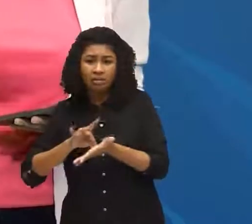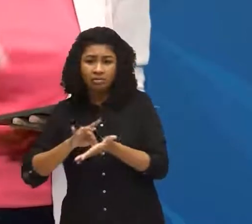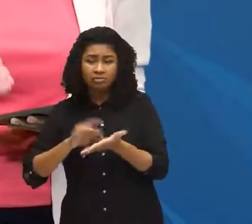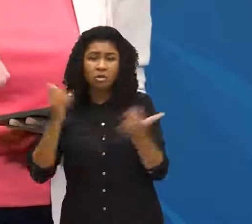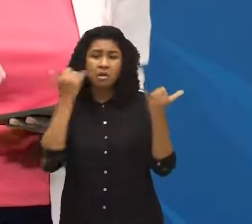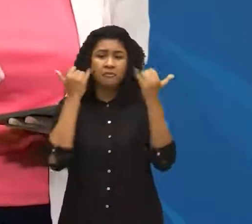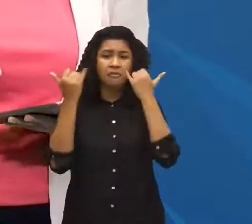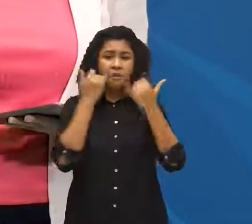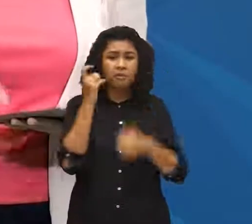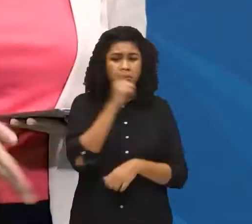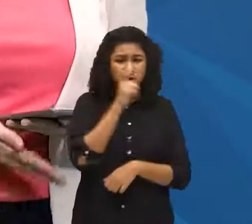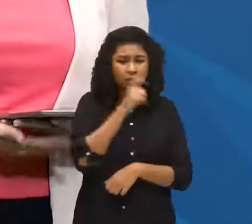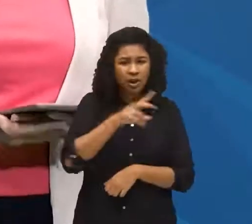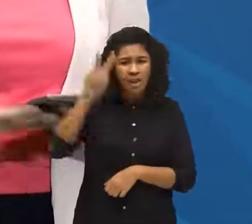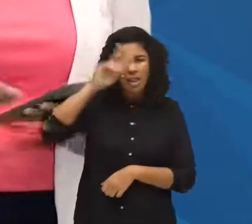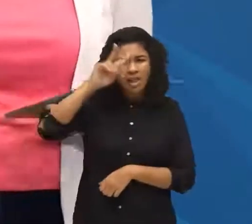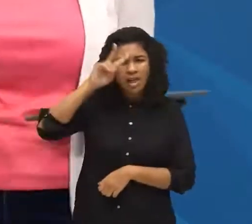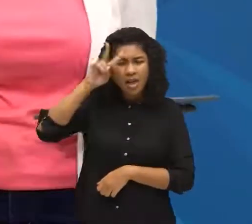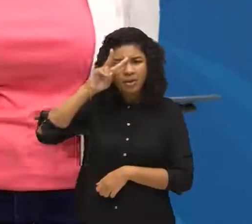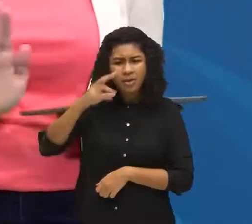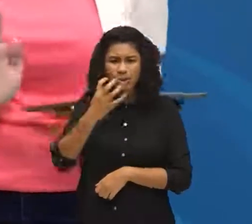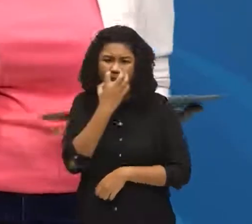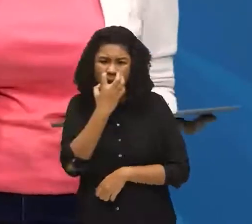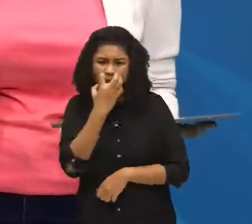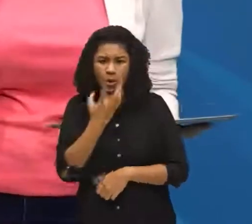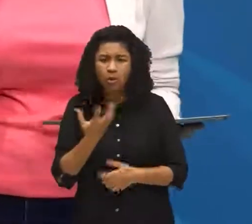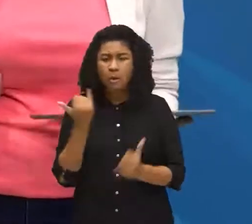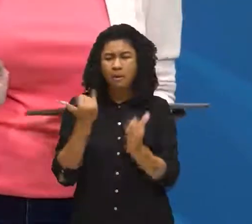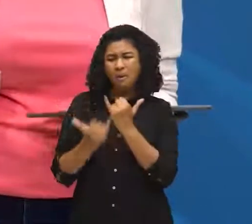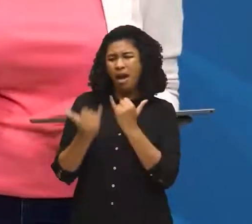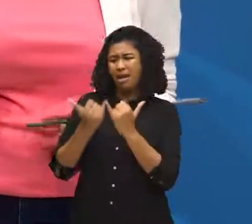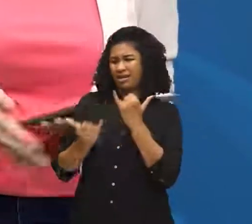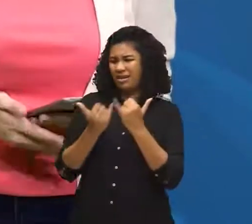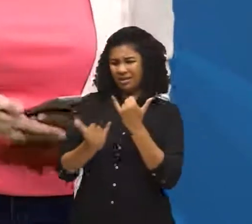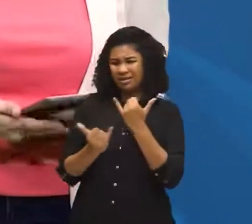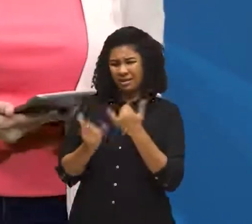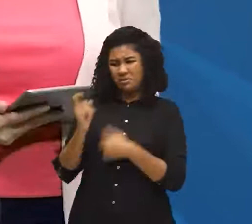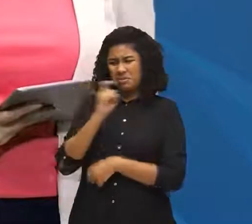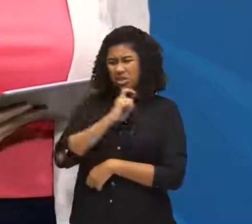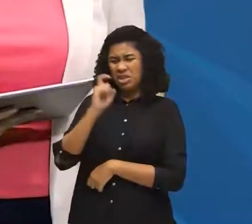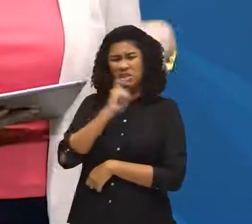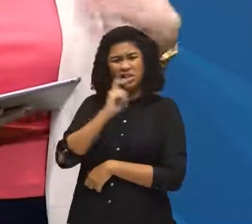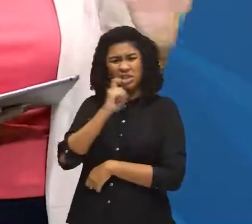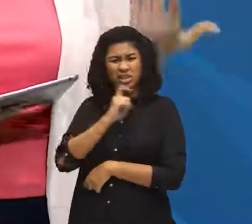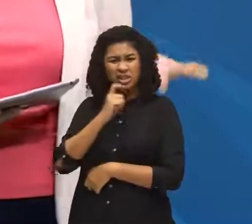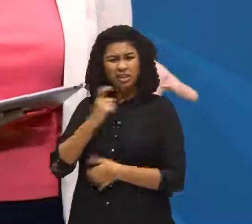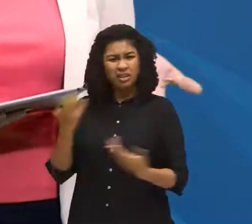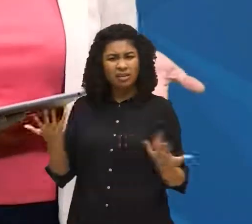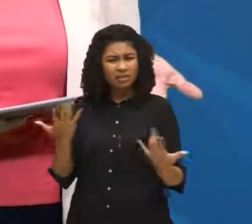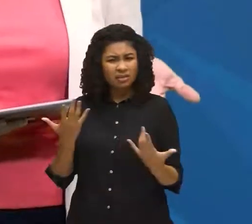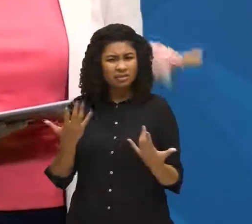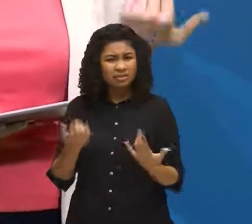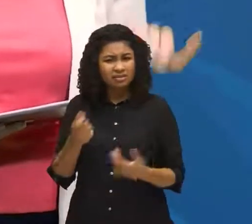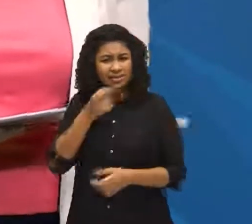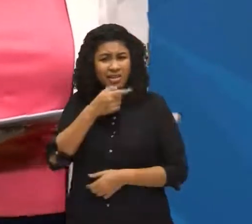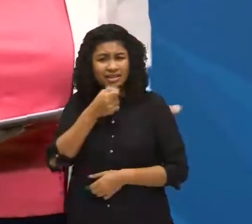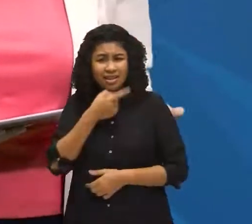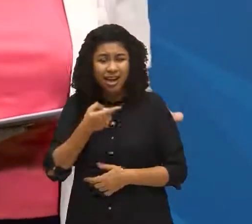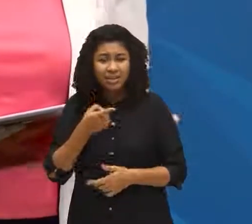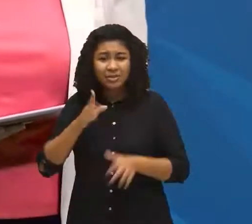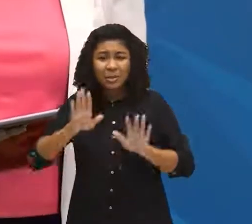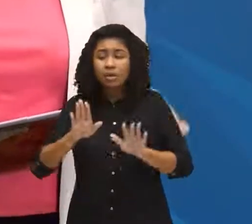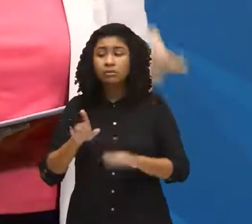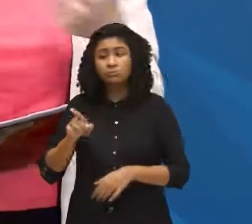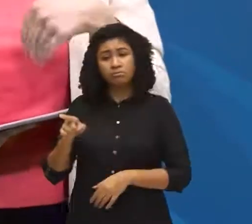notícia do cachorro gatilho? Né? Ela parece, né? Ela não parece que é, parece até uma situação, né, bem engraçada, bem inusitada, mas ela